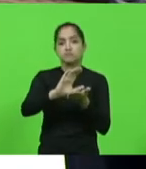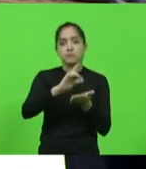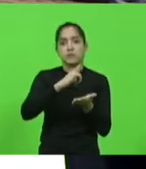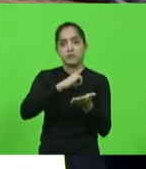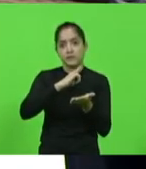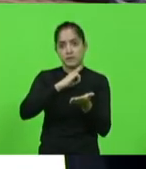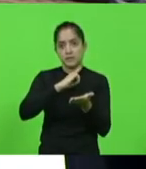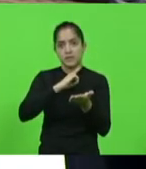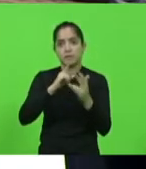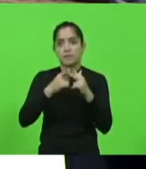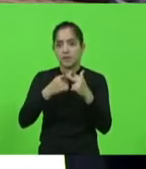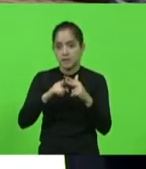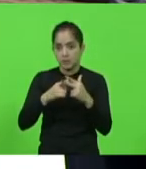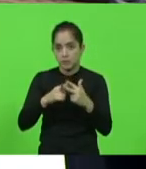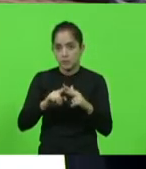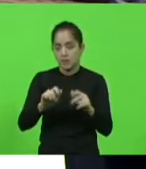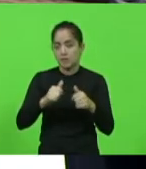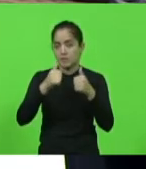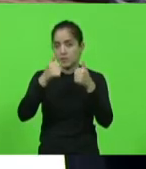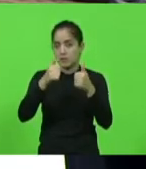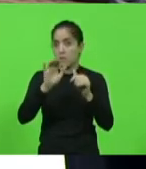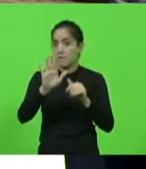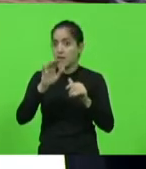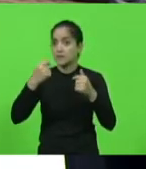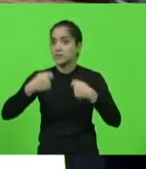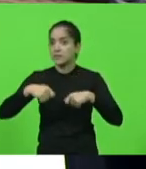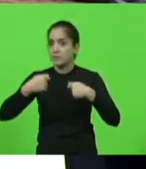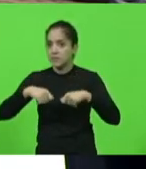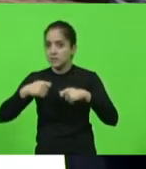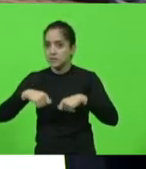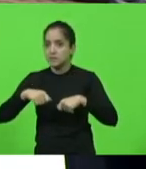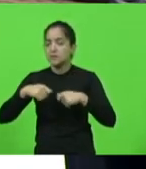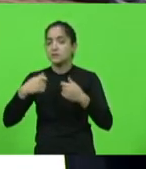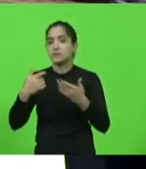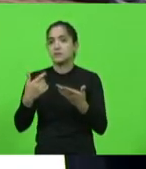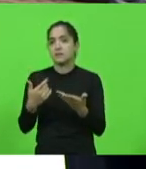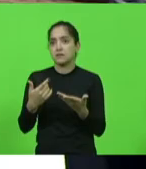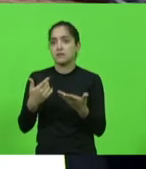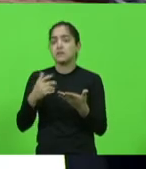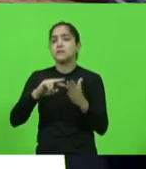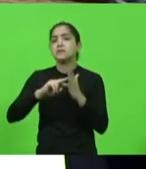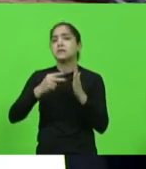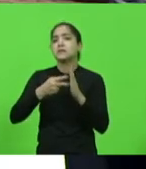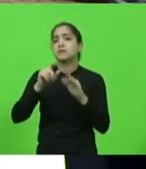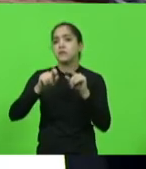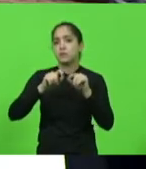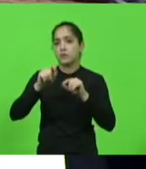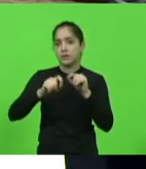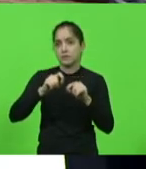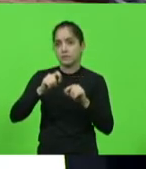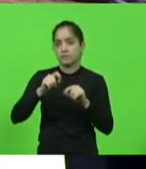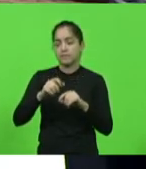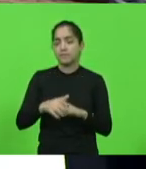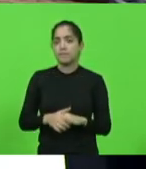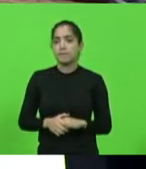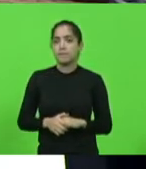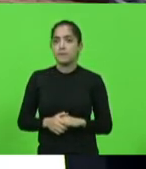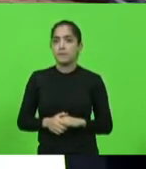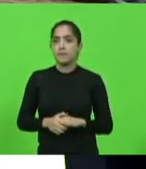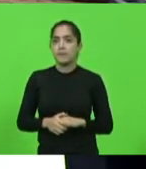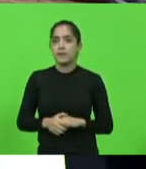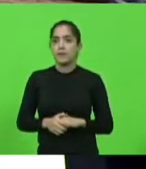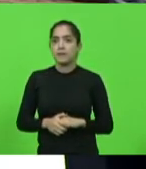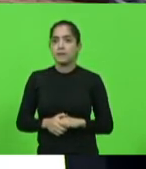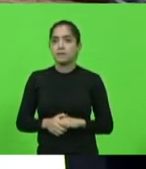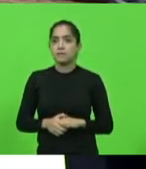para a recuperação da 163. Mas nós precisamos que ele nos traduza isso, né, o que isso significa. Né? Mais dois minutos pelo assunto